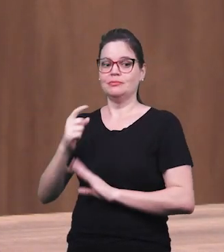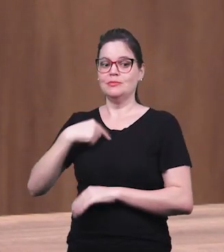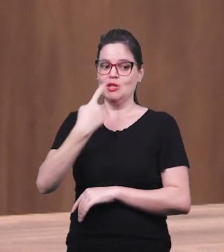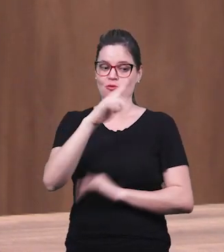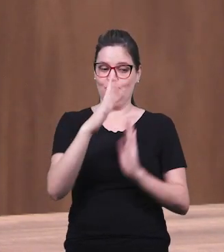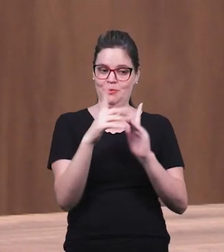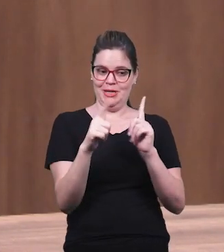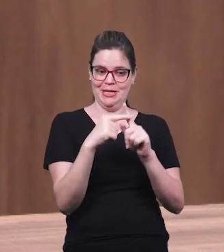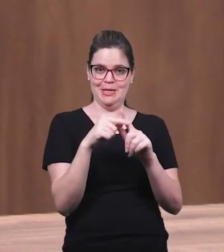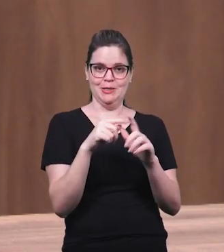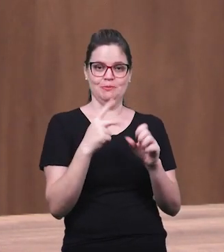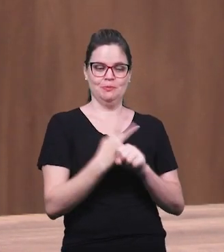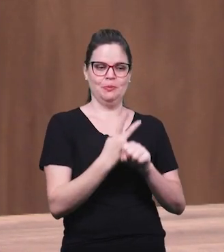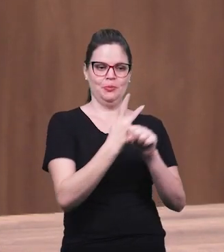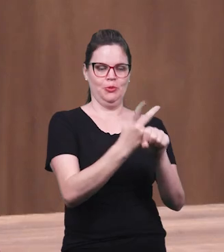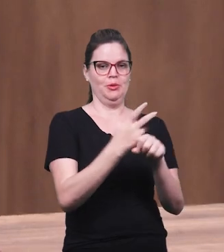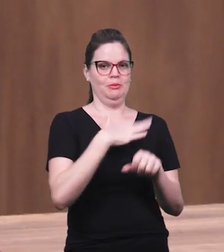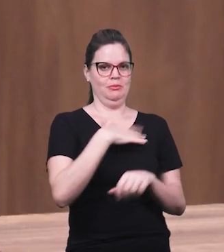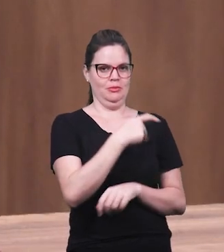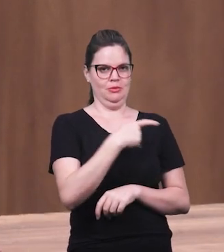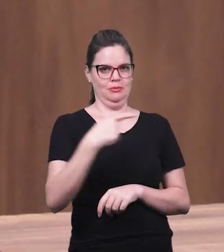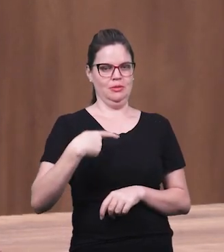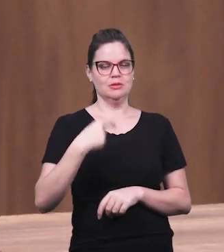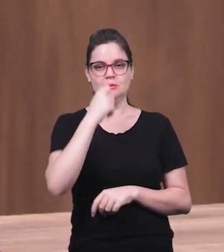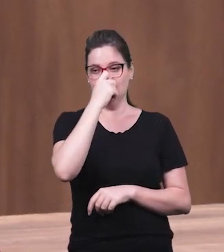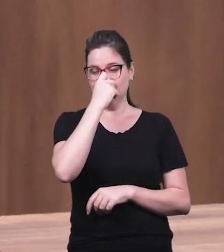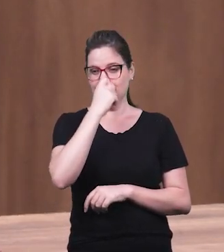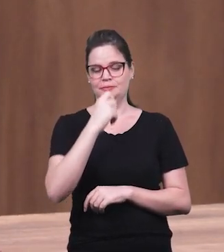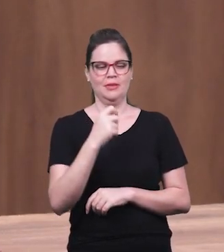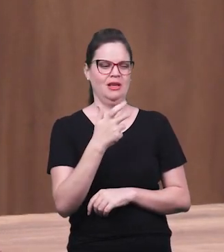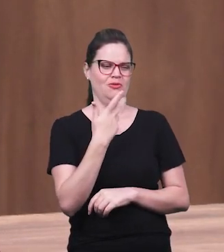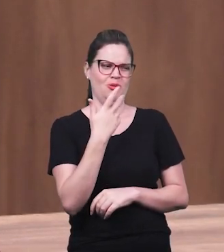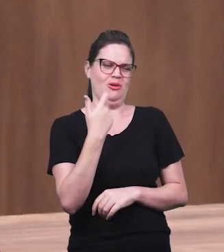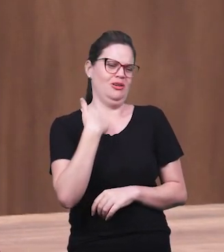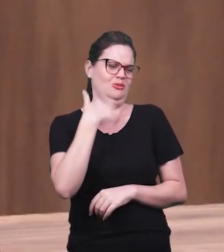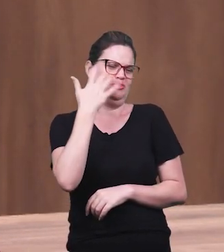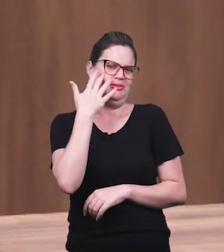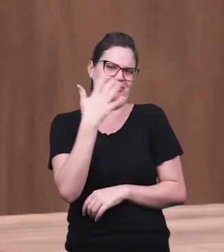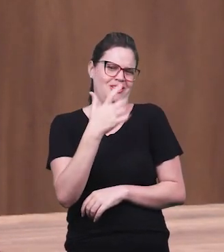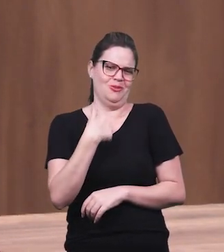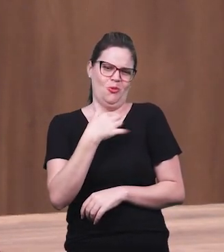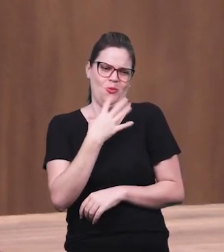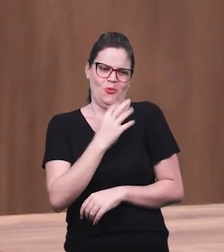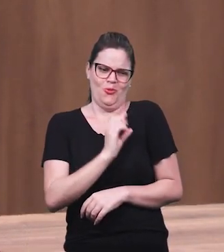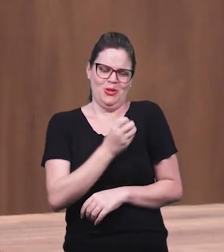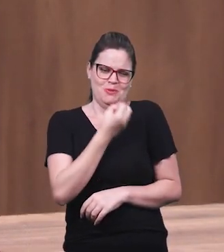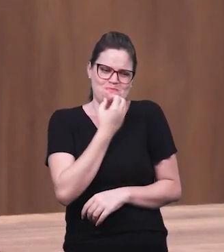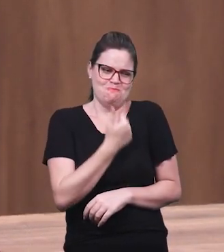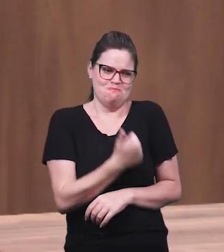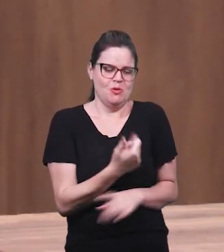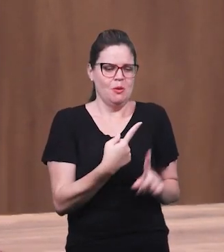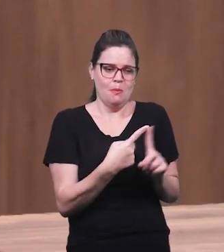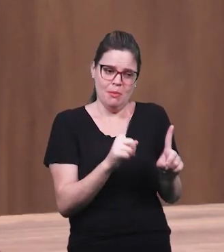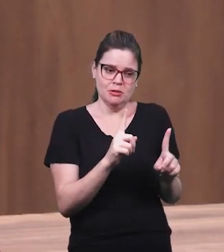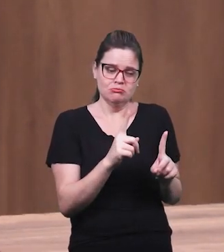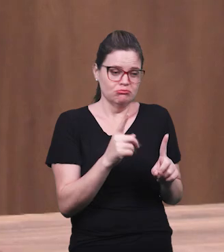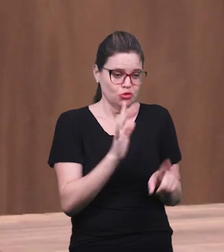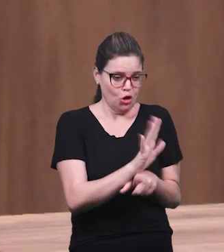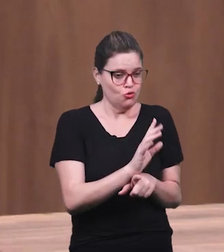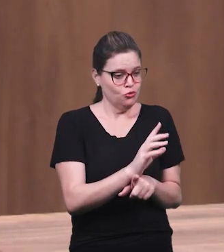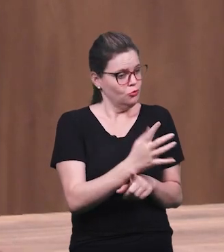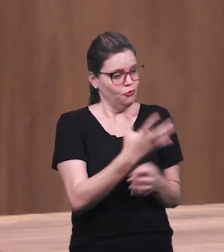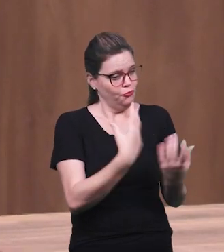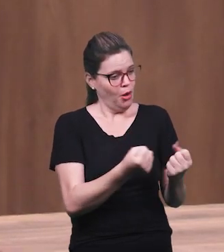época, em Campinas, e ele me disse, Alessandro, olha, eu não entendo nada disso, mas eu posso te ajudar, nós vamos consultar ao